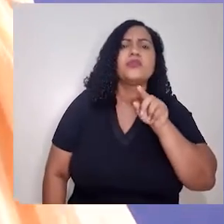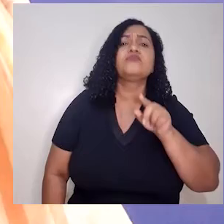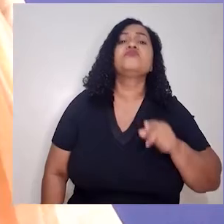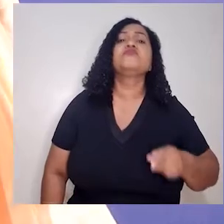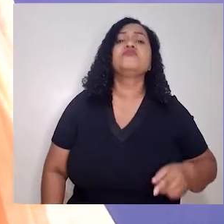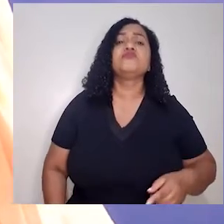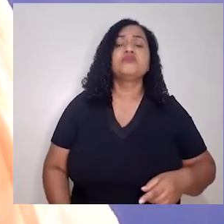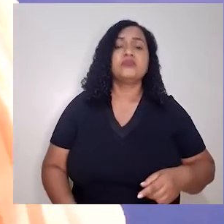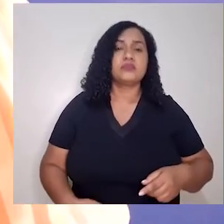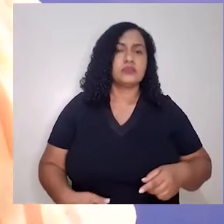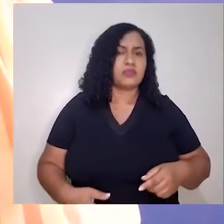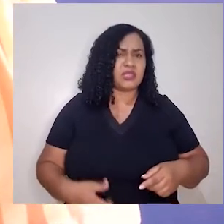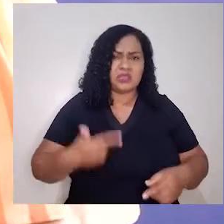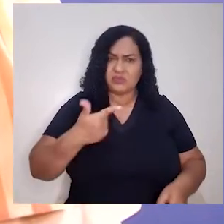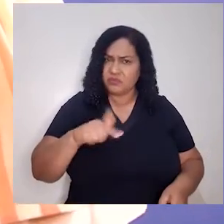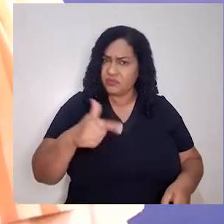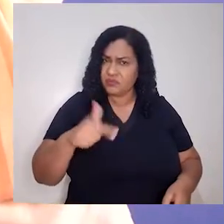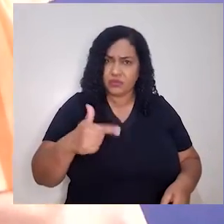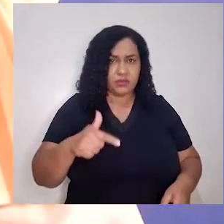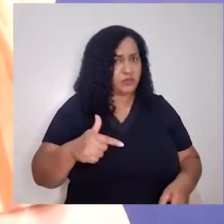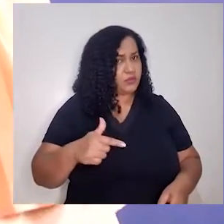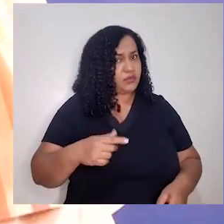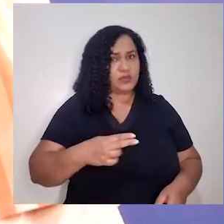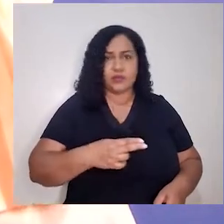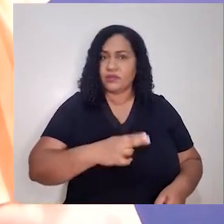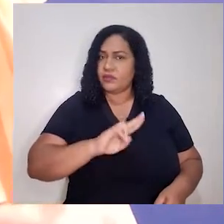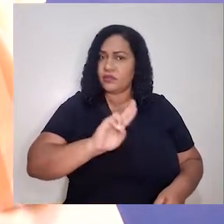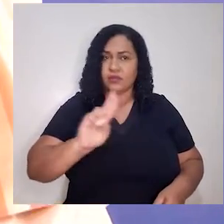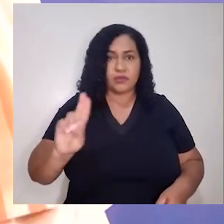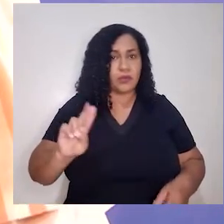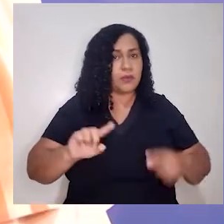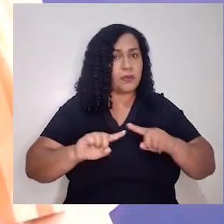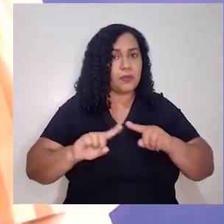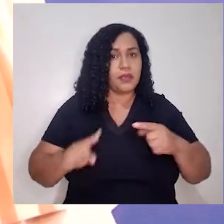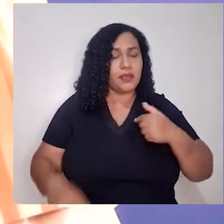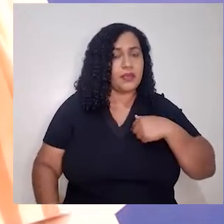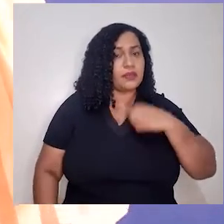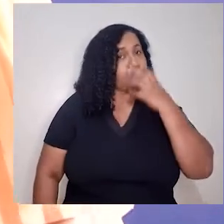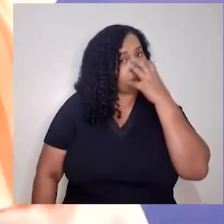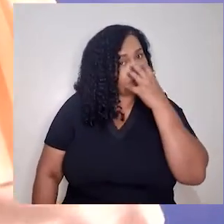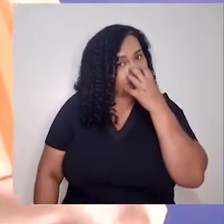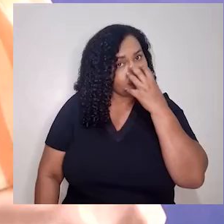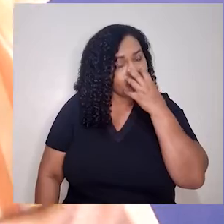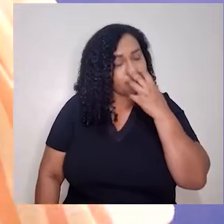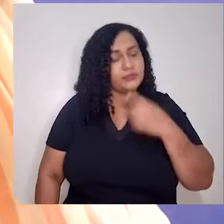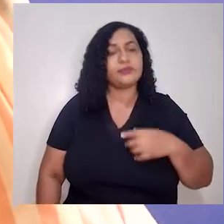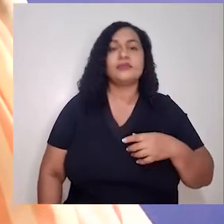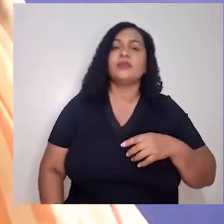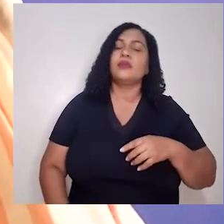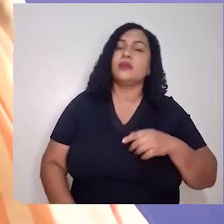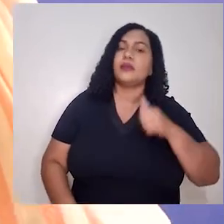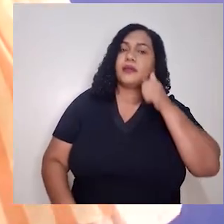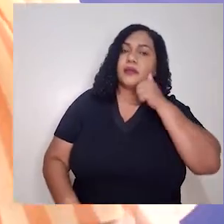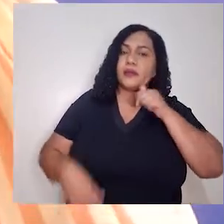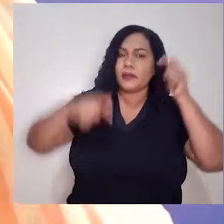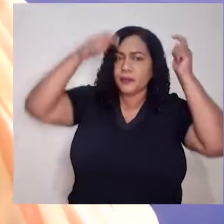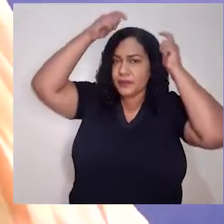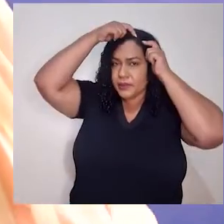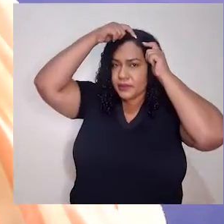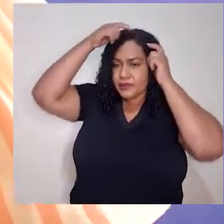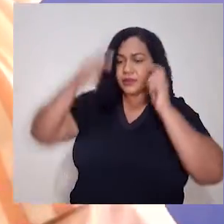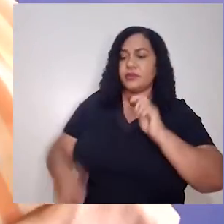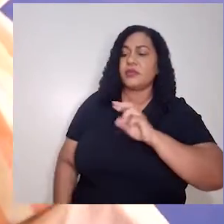a princesinha. Eu não tenho nome, mas eu sou um cãozinho. E a princesinha